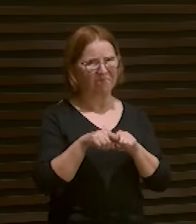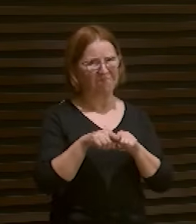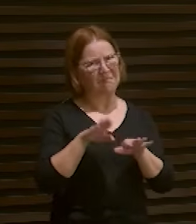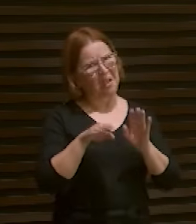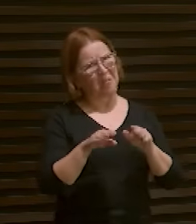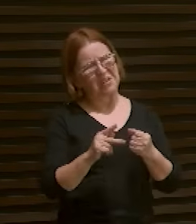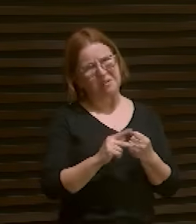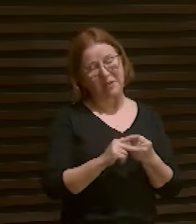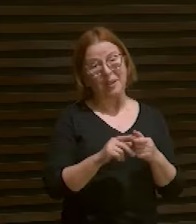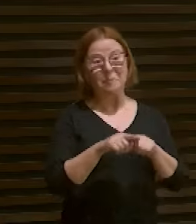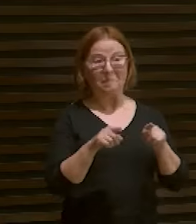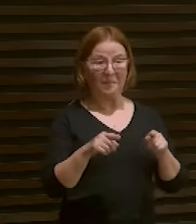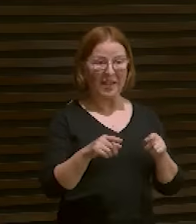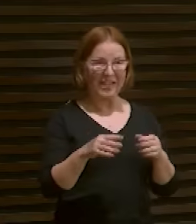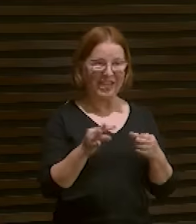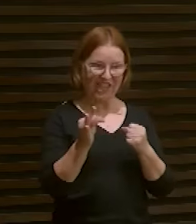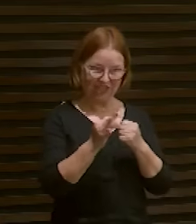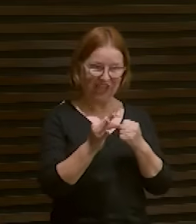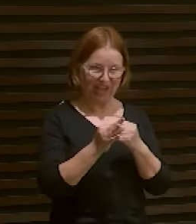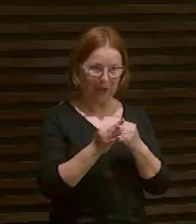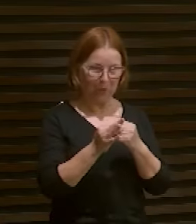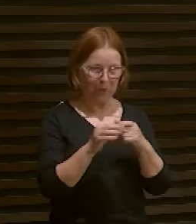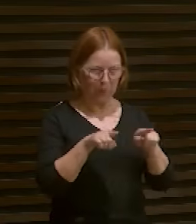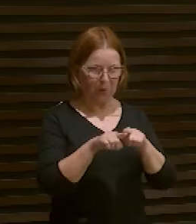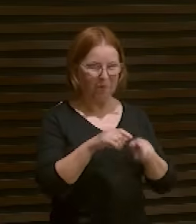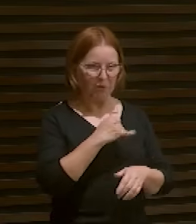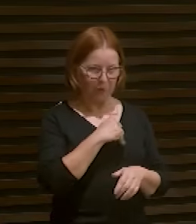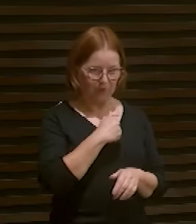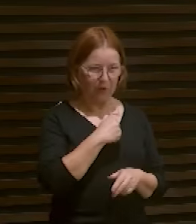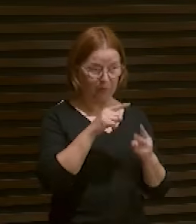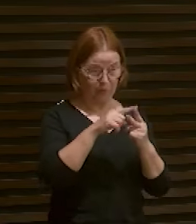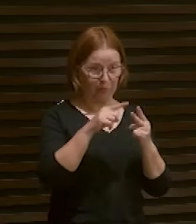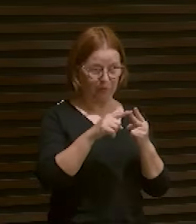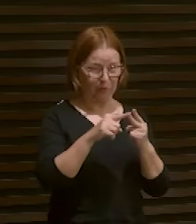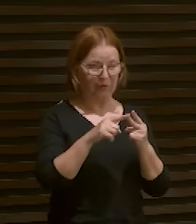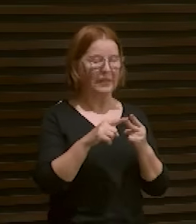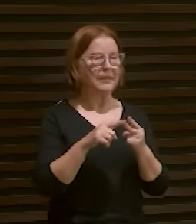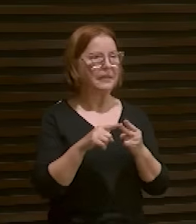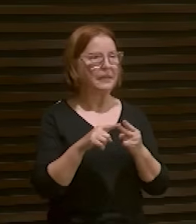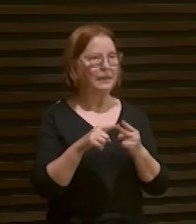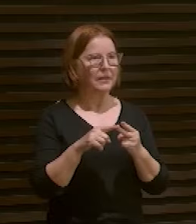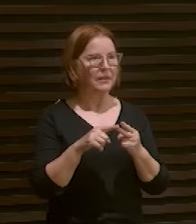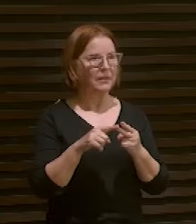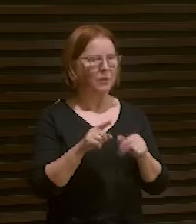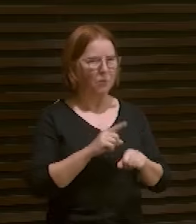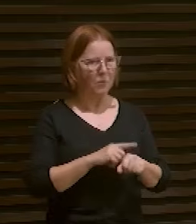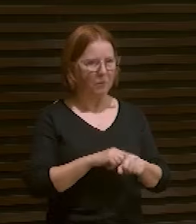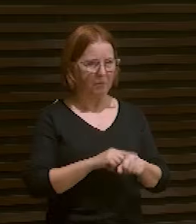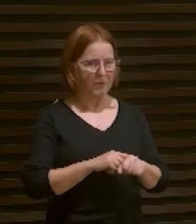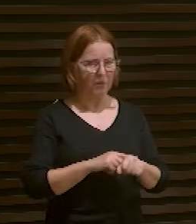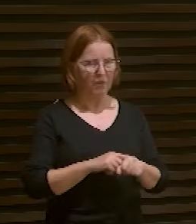Pedro, mas Tiago e João, quando eles não são recebidos naquela aldeia de